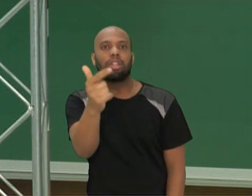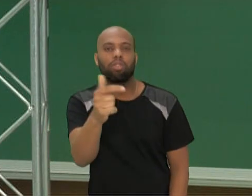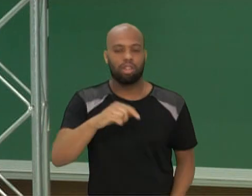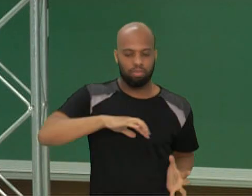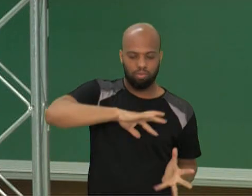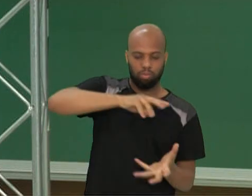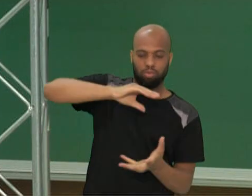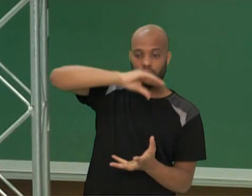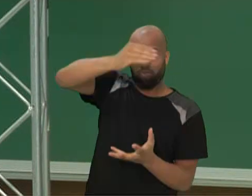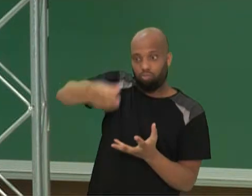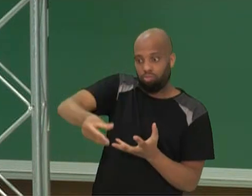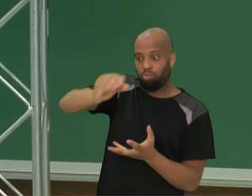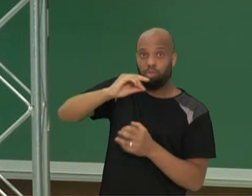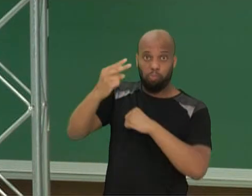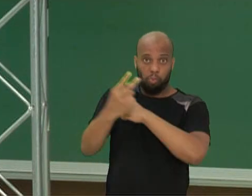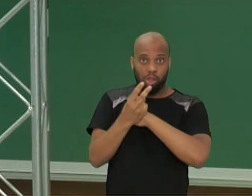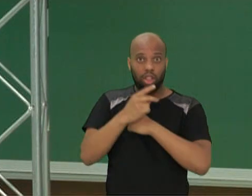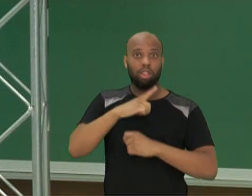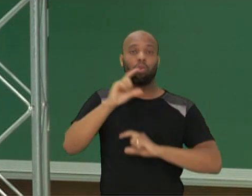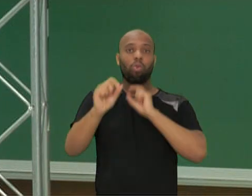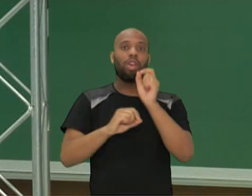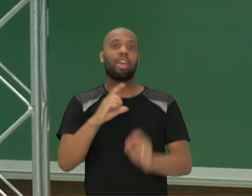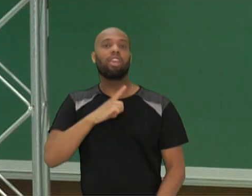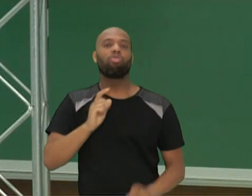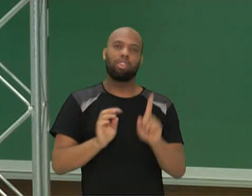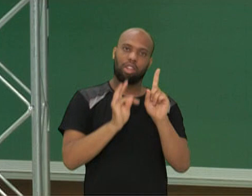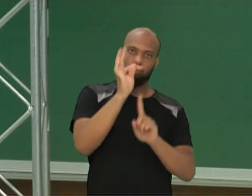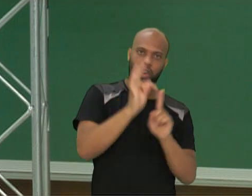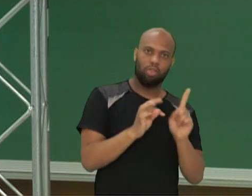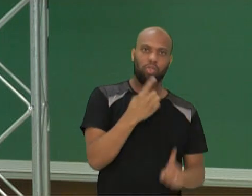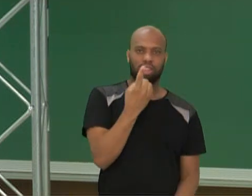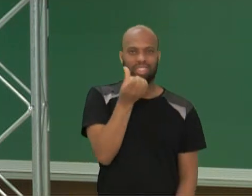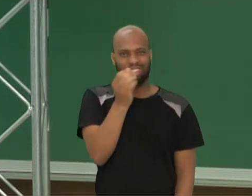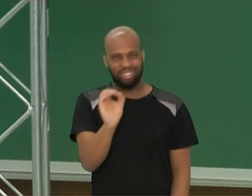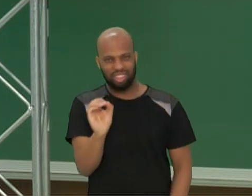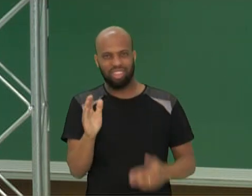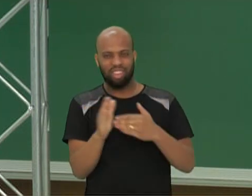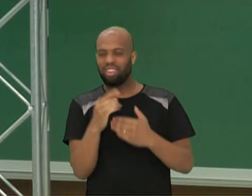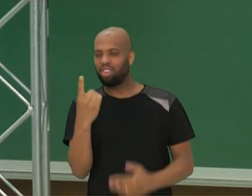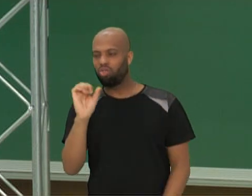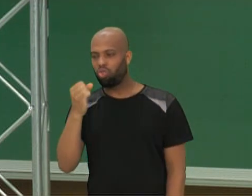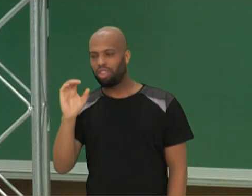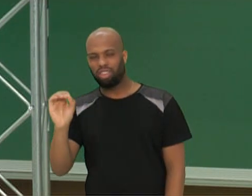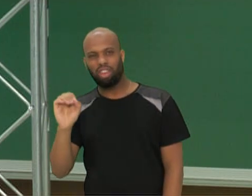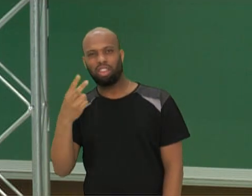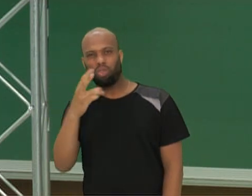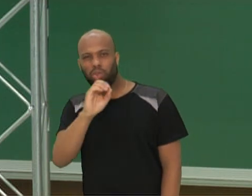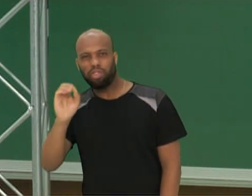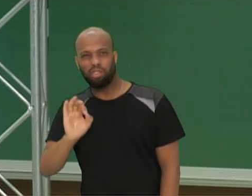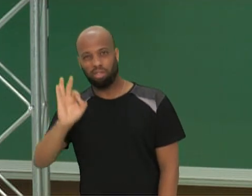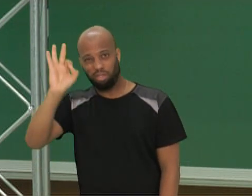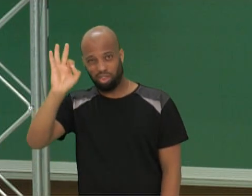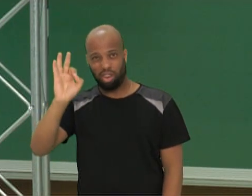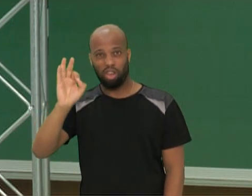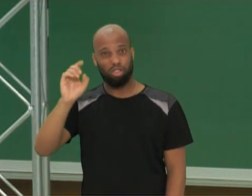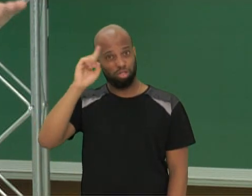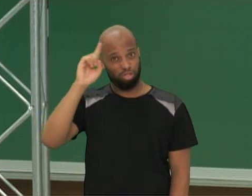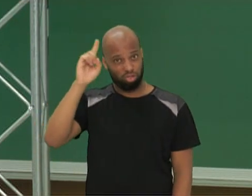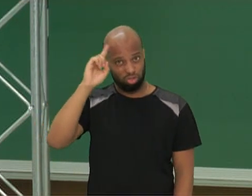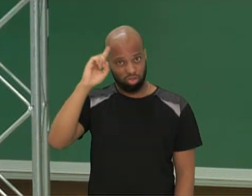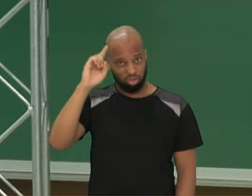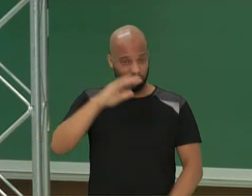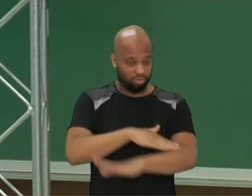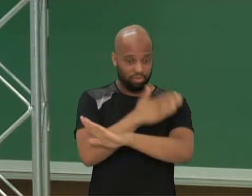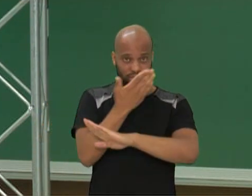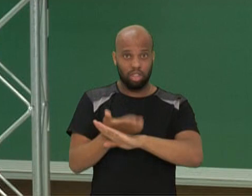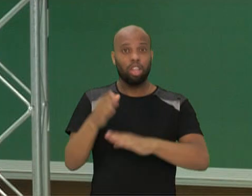atmosfera, o que aconteceria? Nós teríamos temperaturas de 160, 180, 200 graus durante o dia